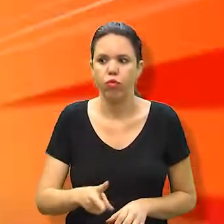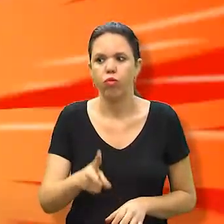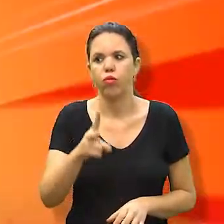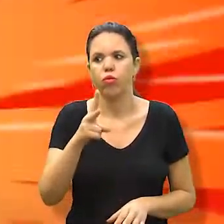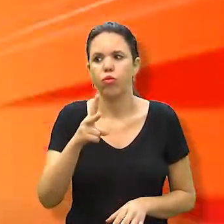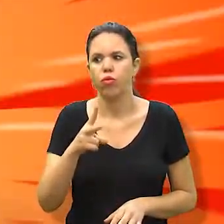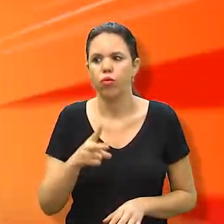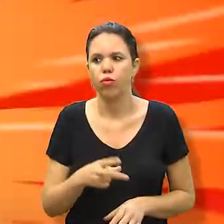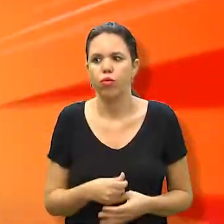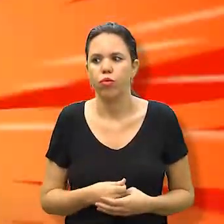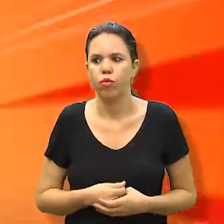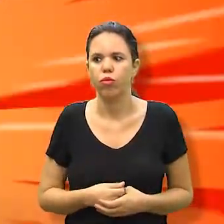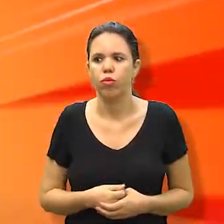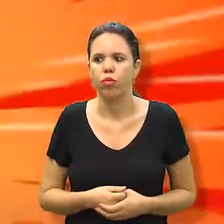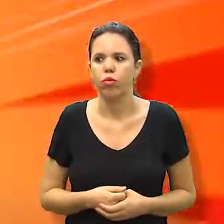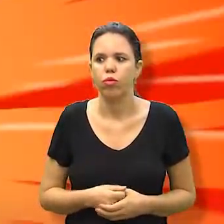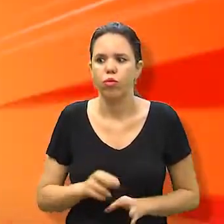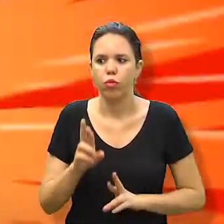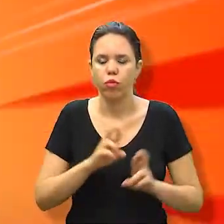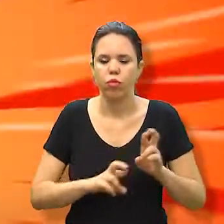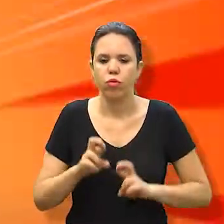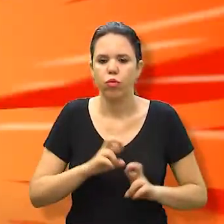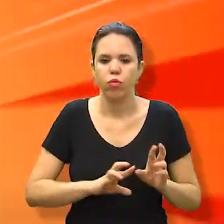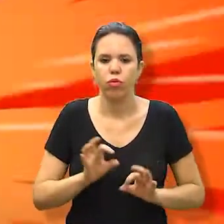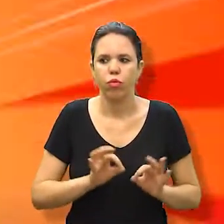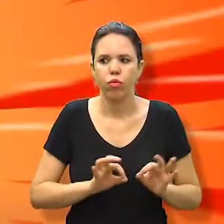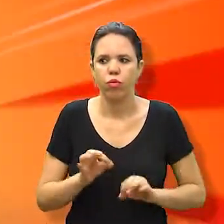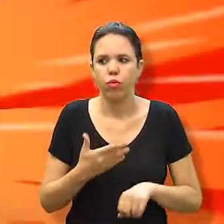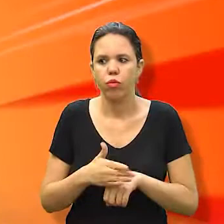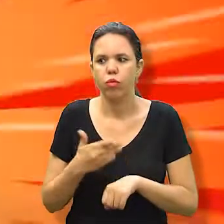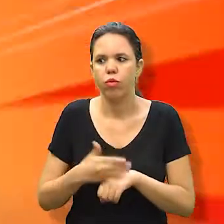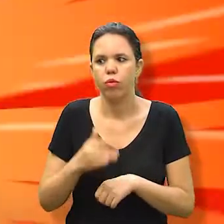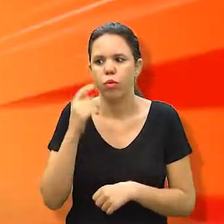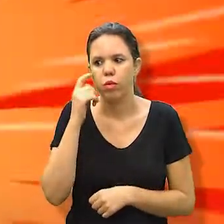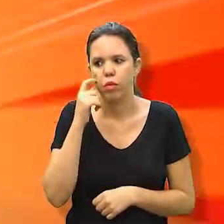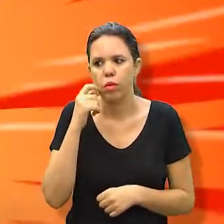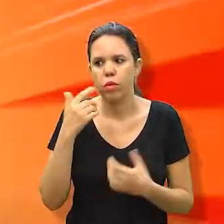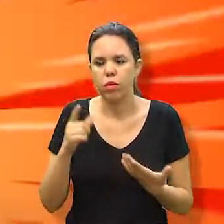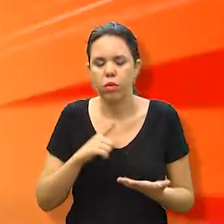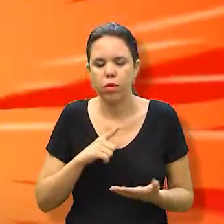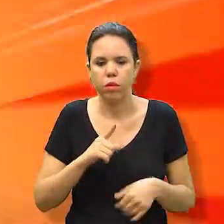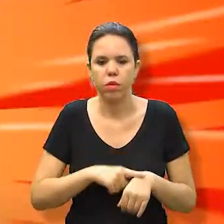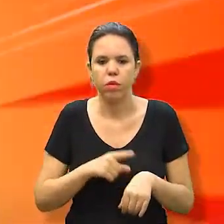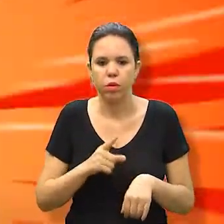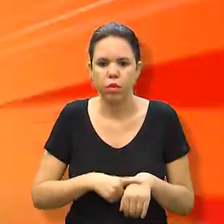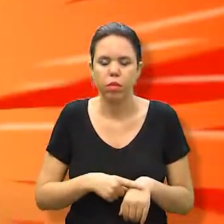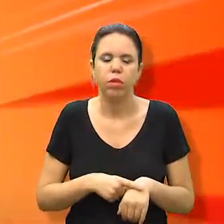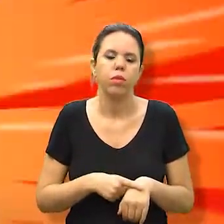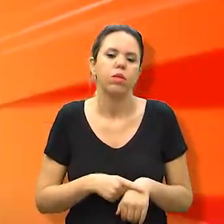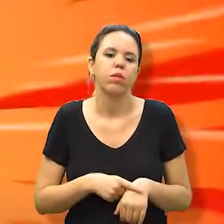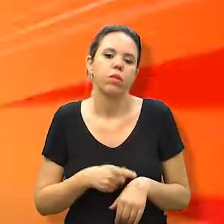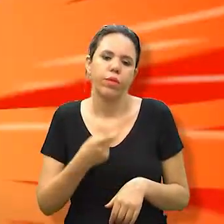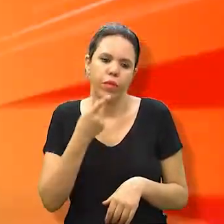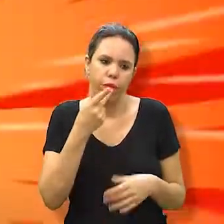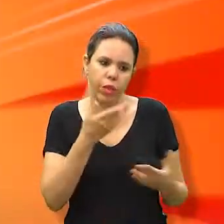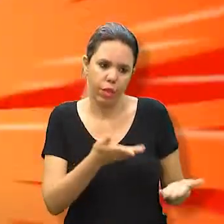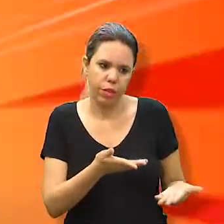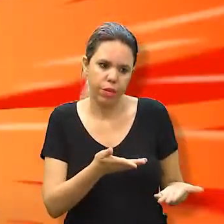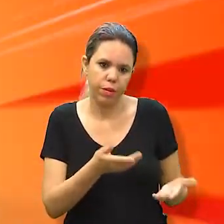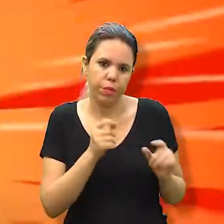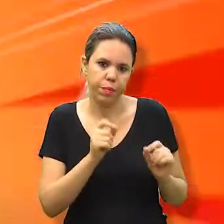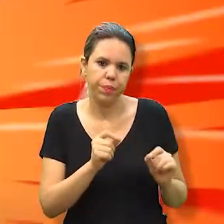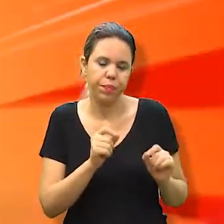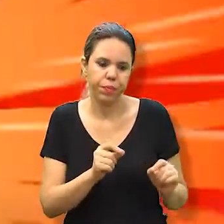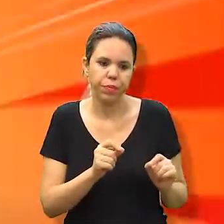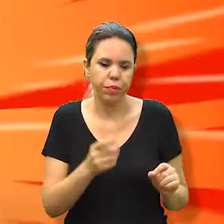continuaria em estado de, digamos, de laboratório, de ensaio. Então, teve uma hora que eu tive que cortar. Falei, não, é o que